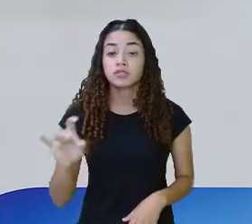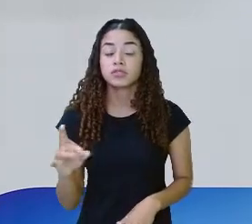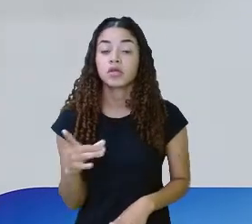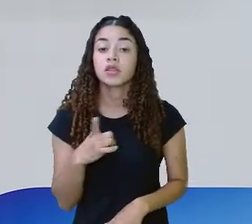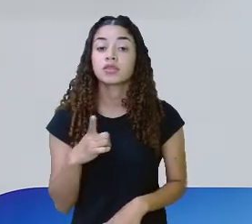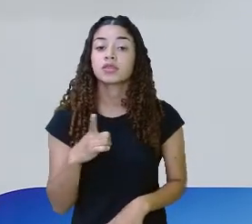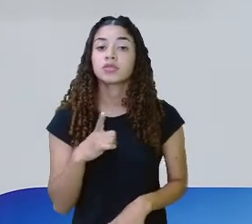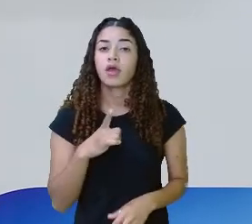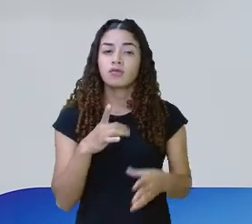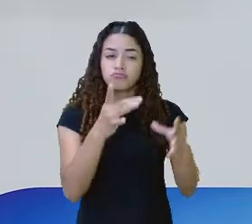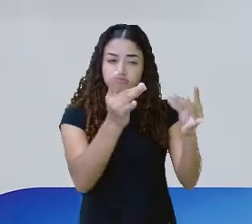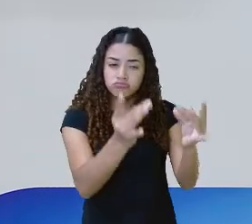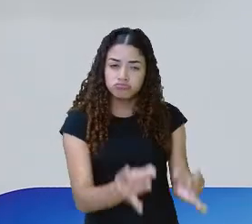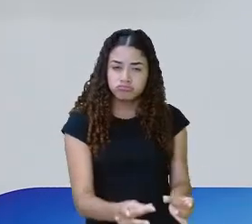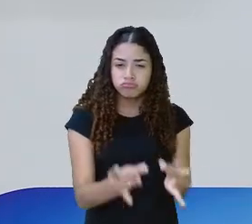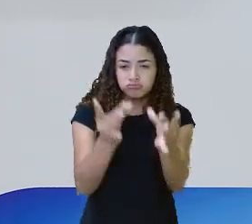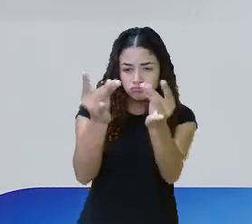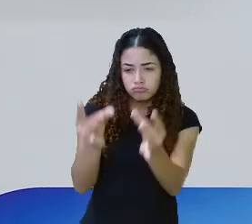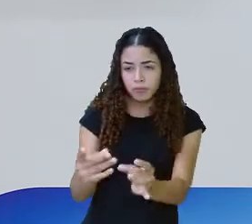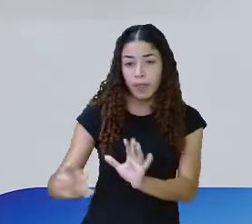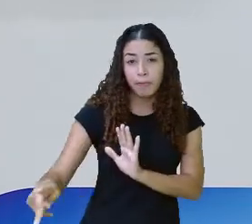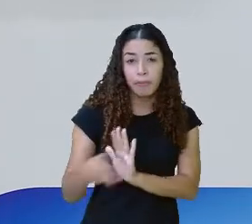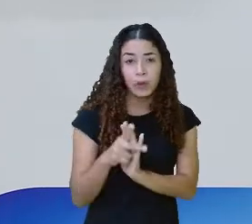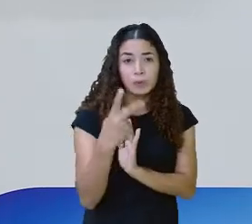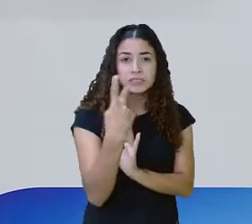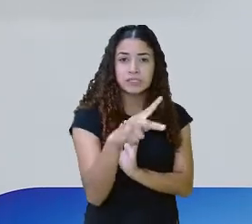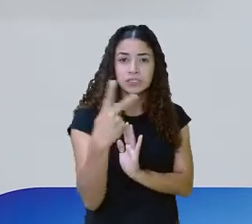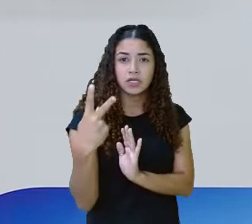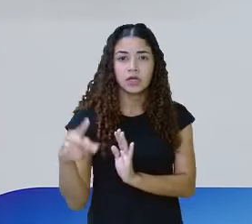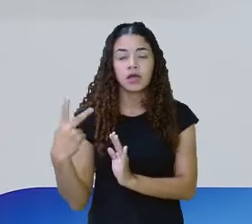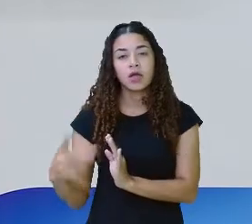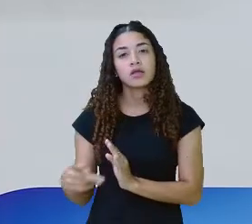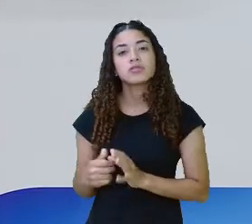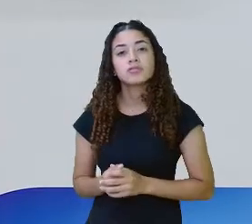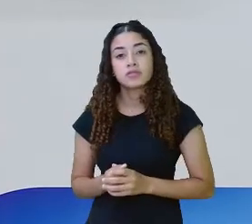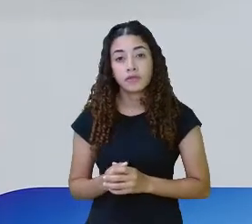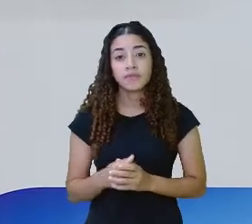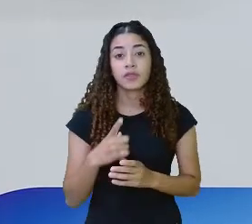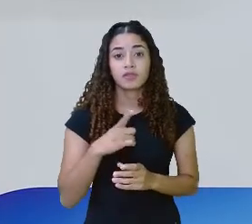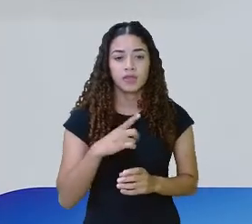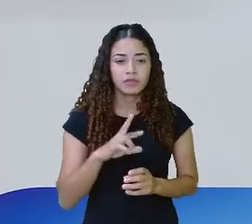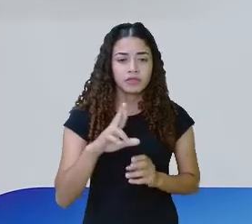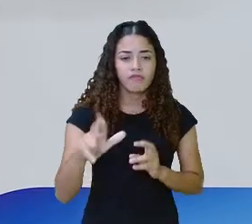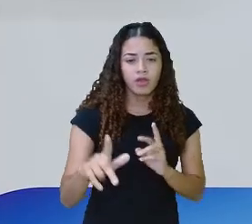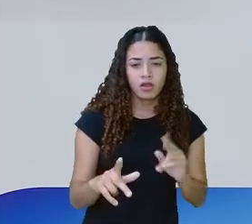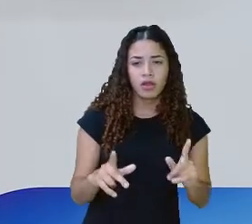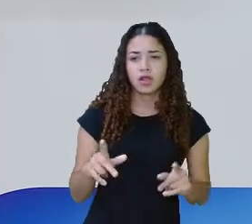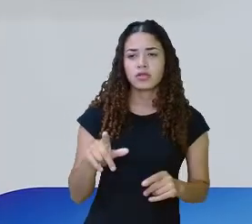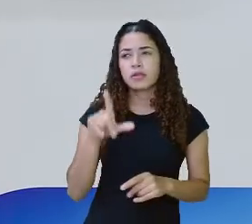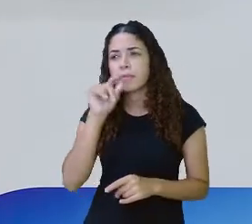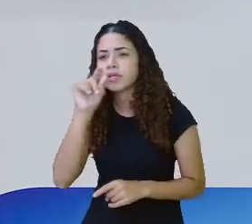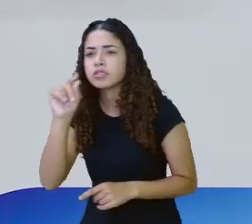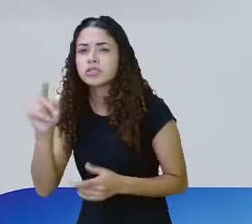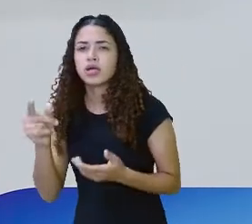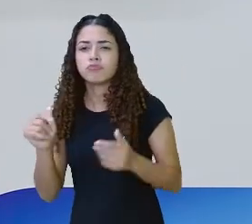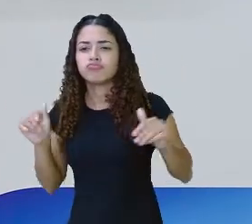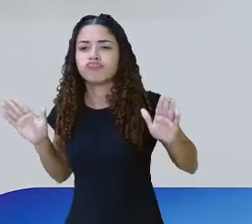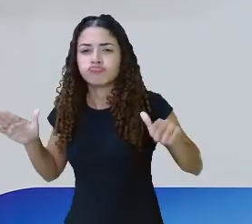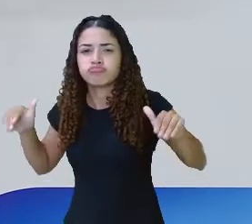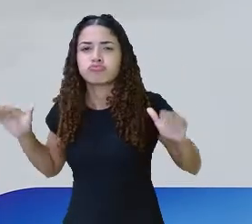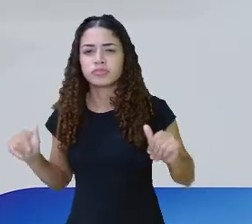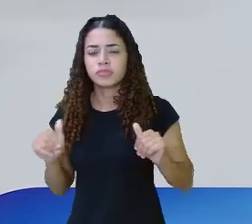sua especificidade, né? Como era a diferença entre algumas espécies de aves, né? Mas eram